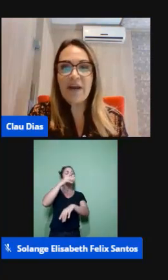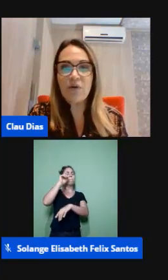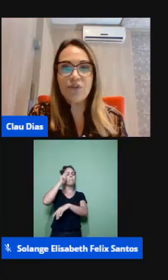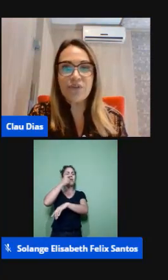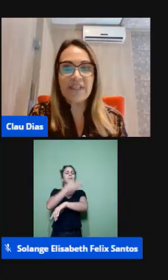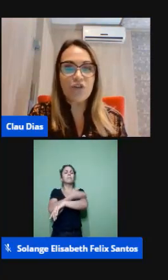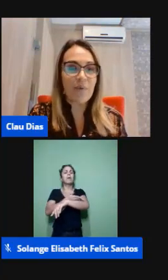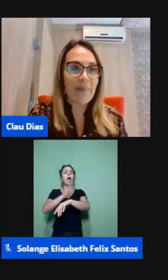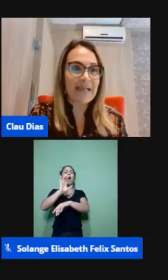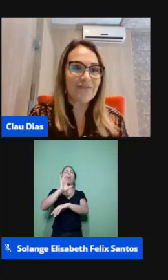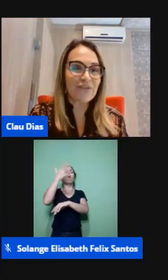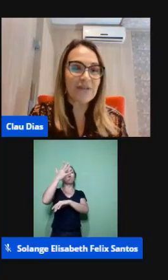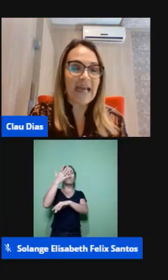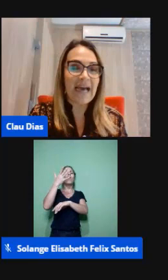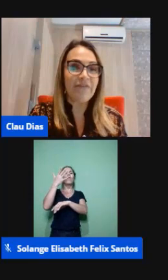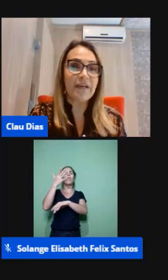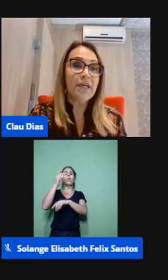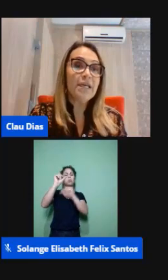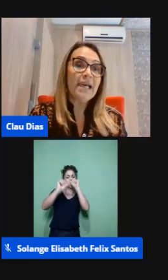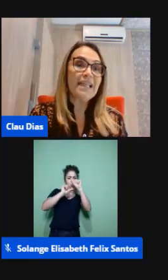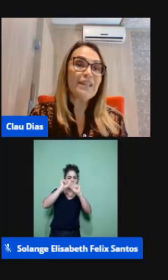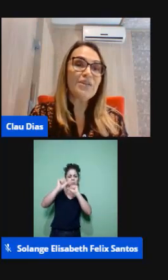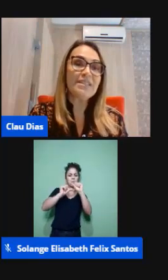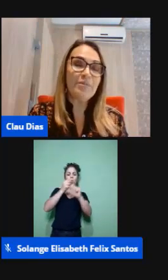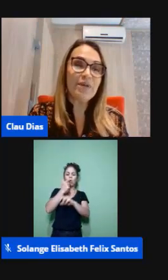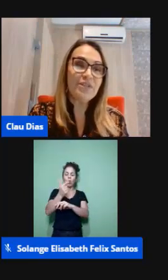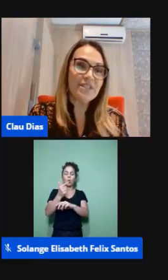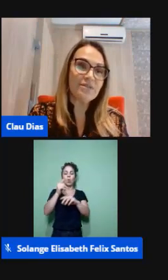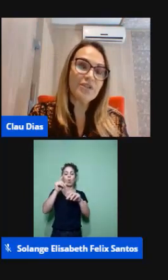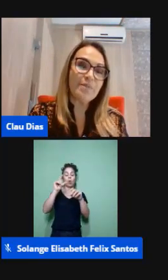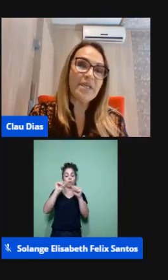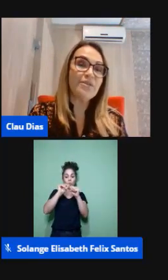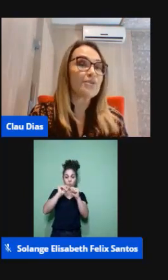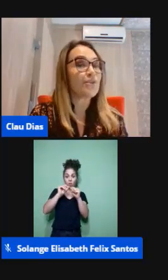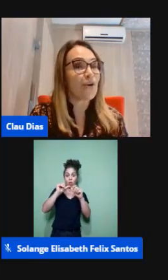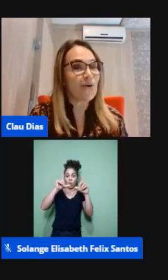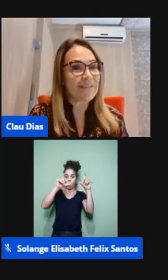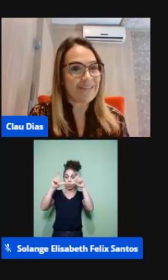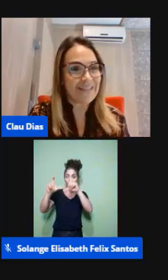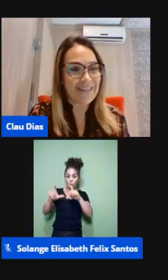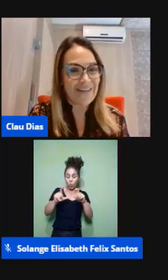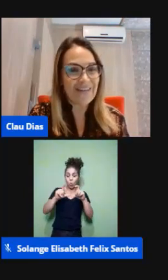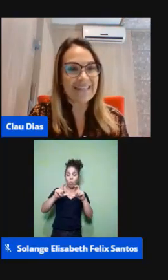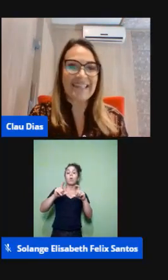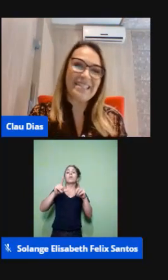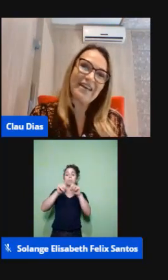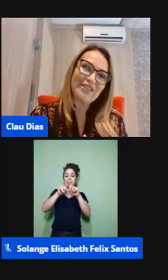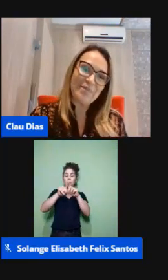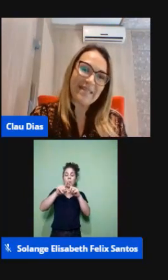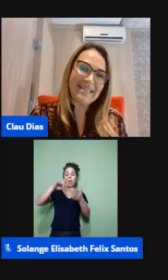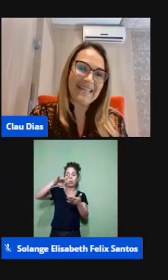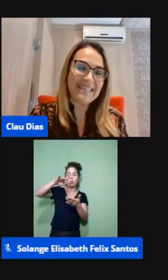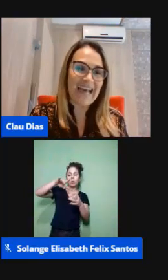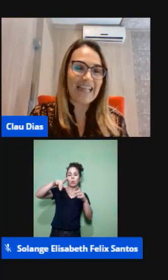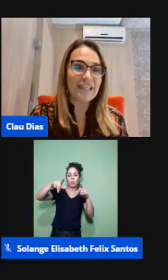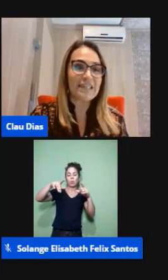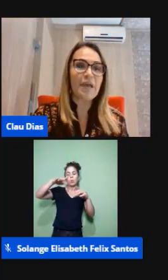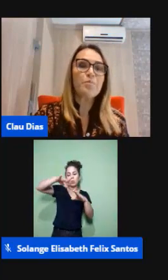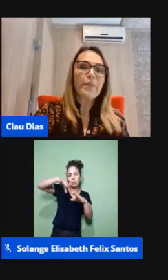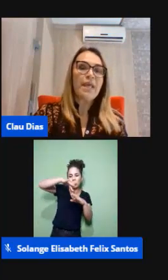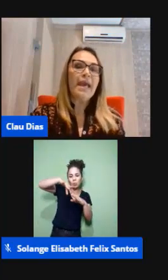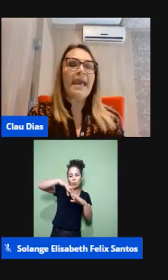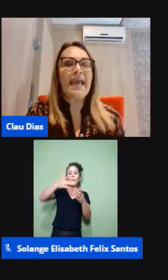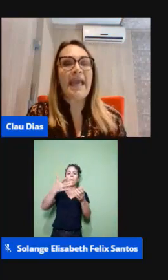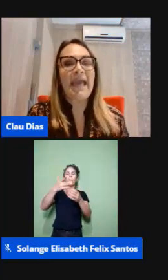trouxe também a construção de uma máquina fotográfica, ela trouxe também um disco dos Beatles, trouxe a vitrola, as crianças ficaram super interessadas,